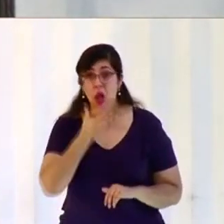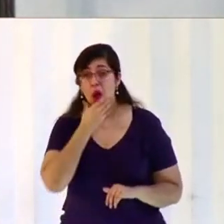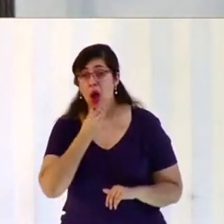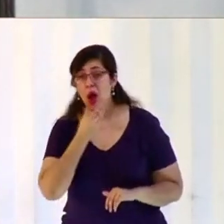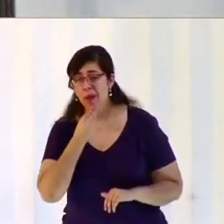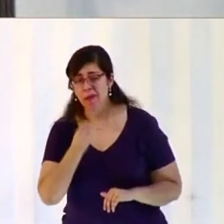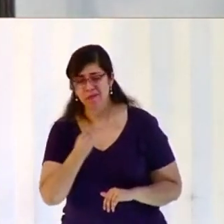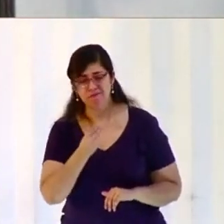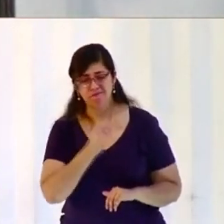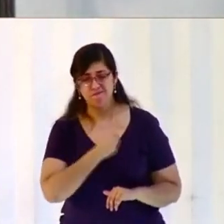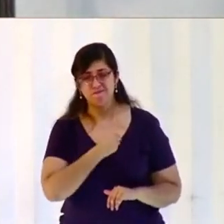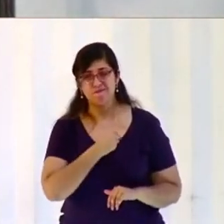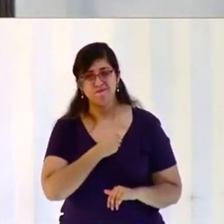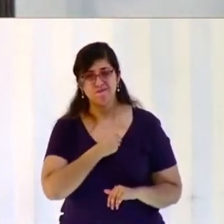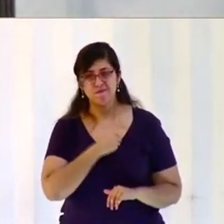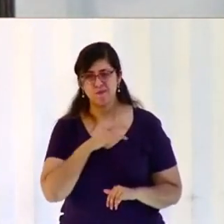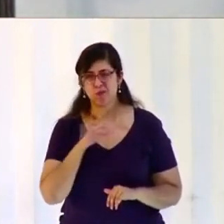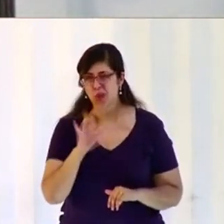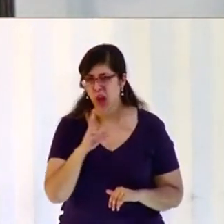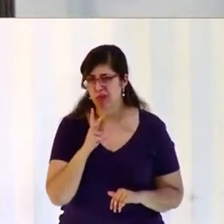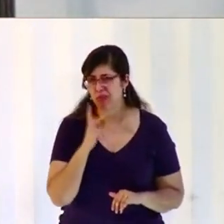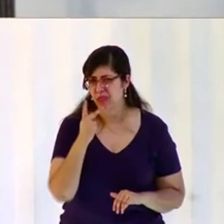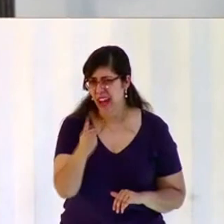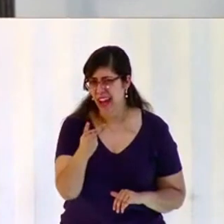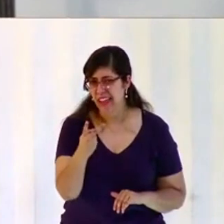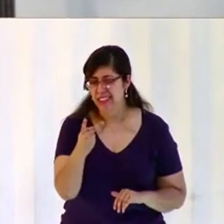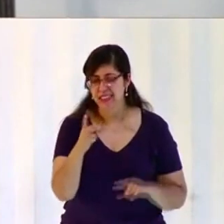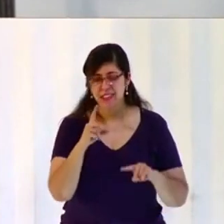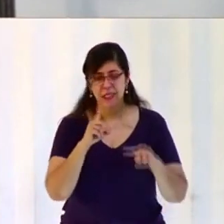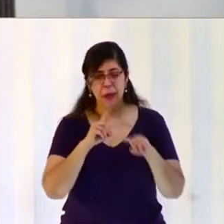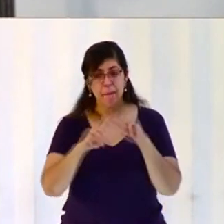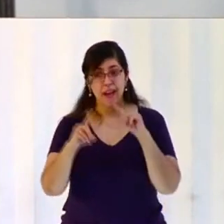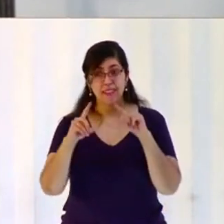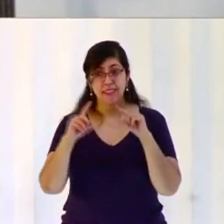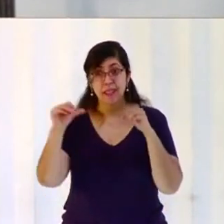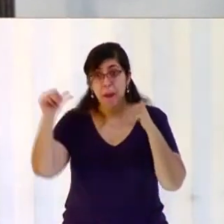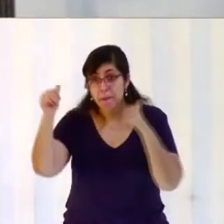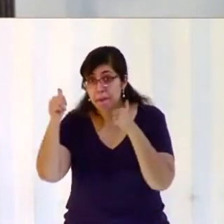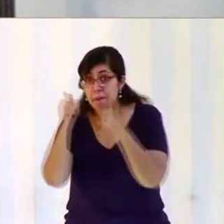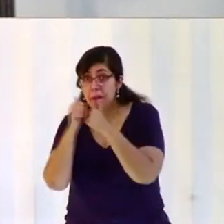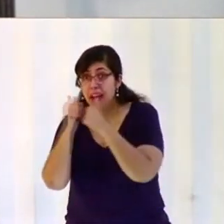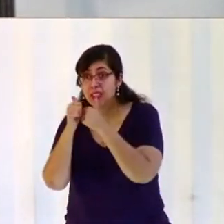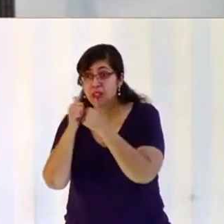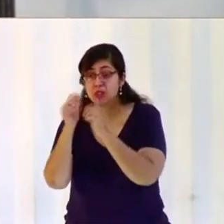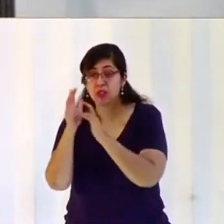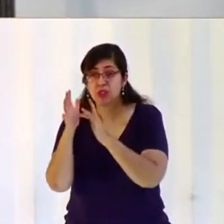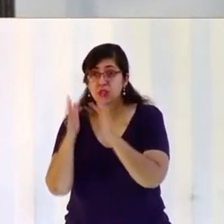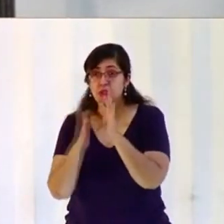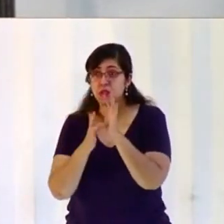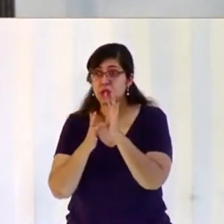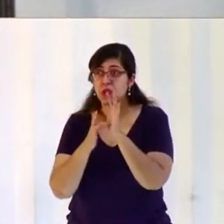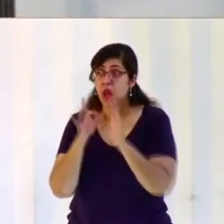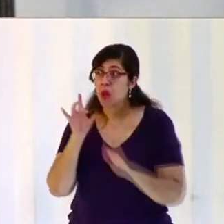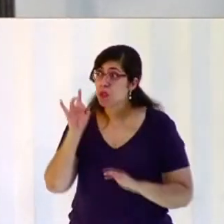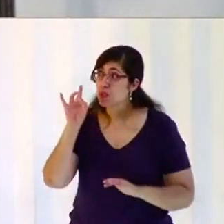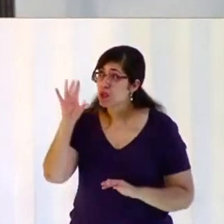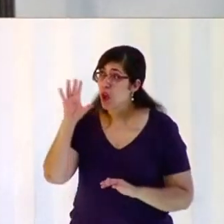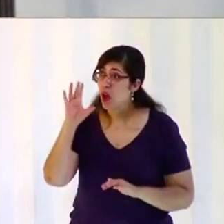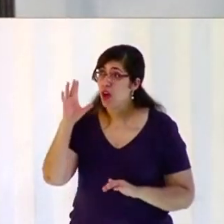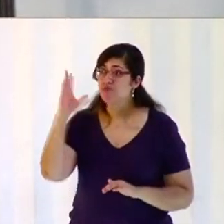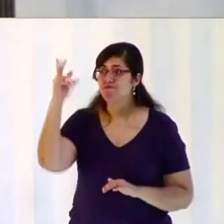última palavra, estar com Jesus é dizer, A tua palavra é a última